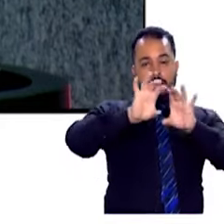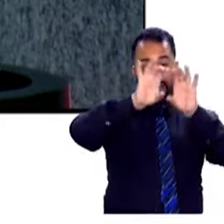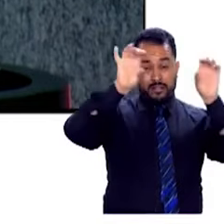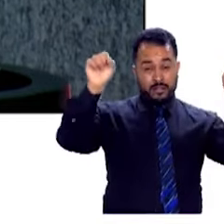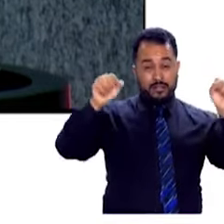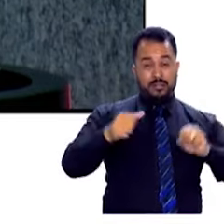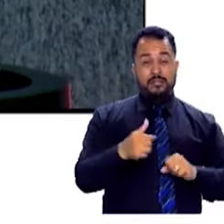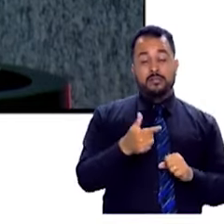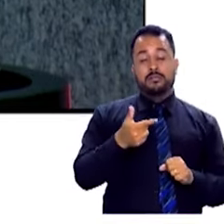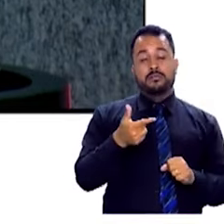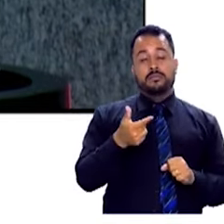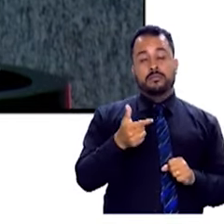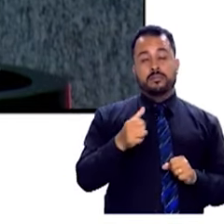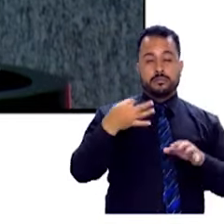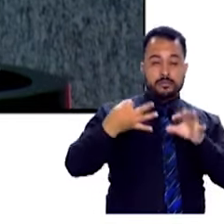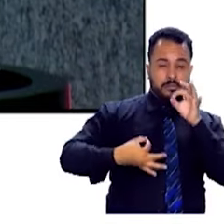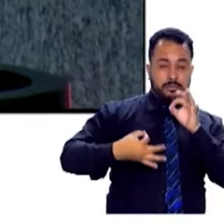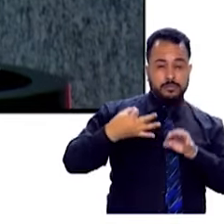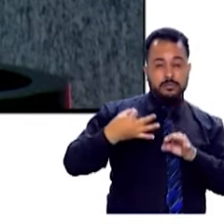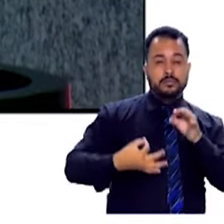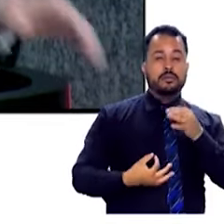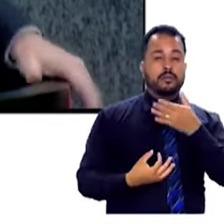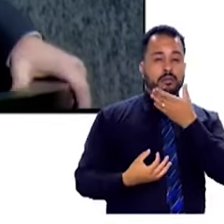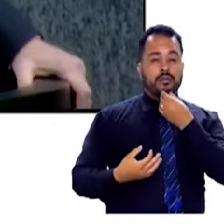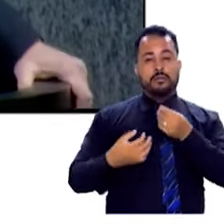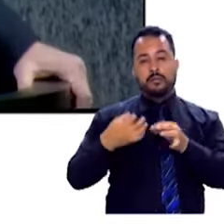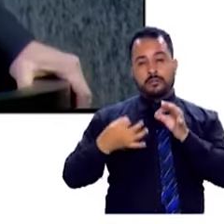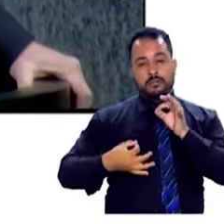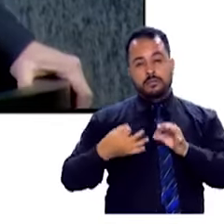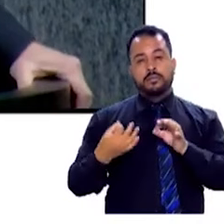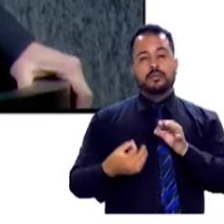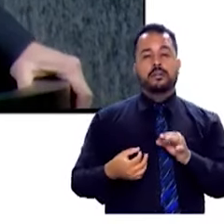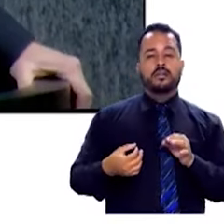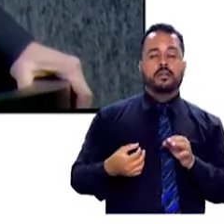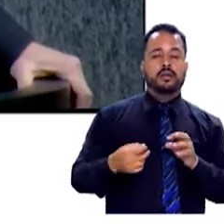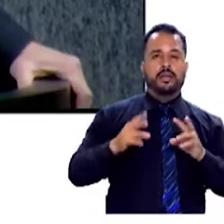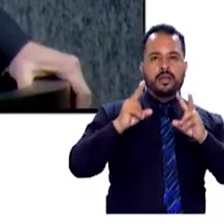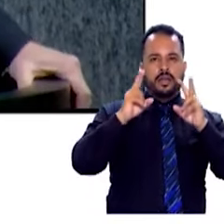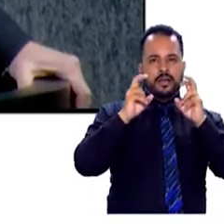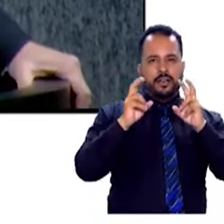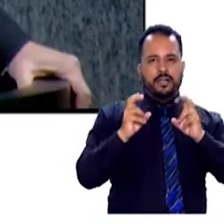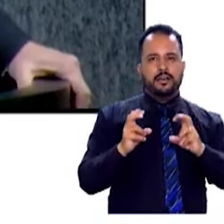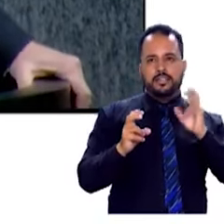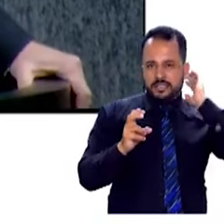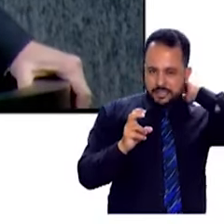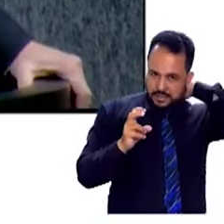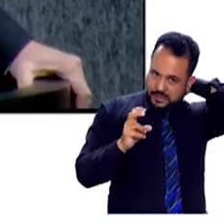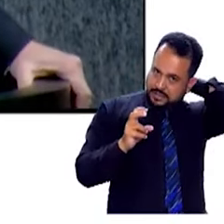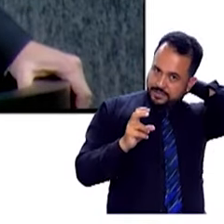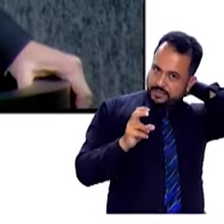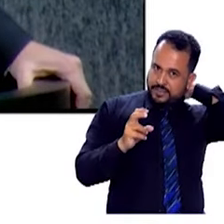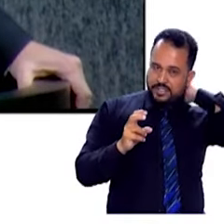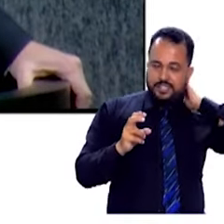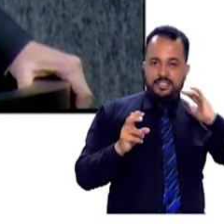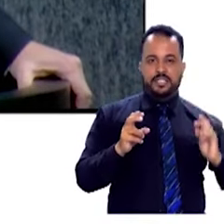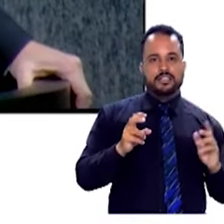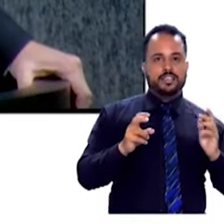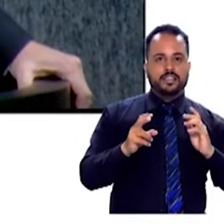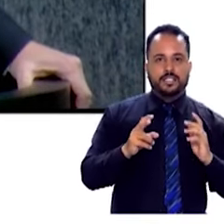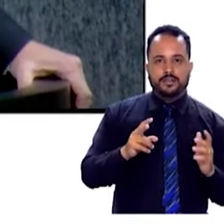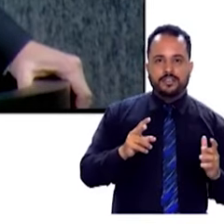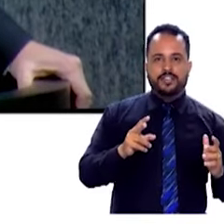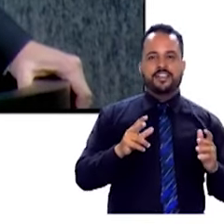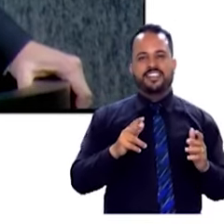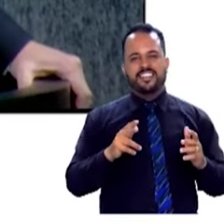juízes né eles eram chamados Law Lords antes Alguns ainda retém o título Nobre de Lord Baronesa haale uma famosa juíza por exemplo